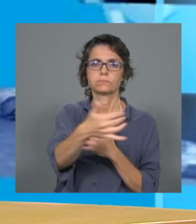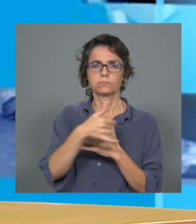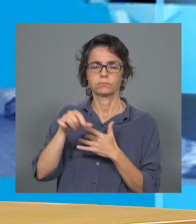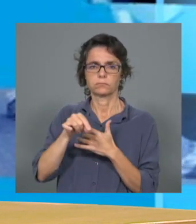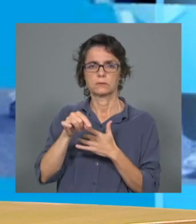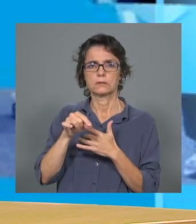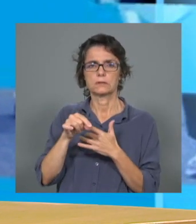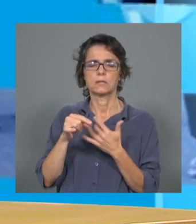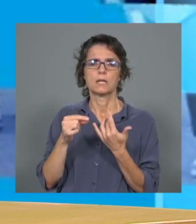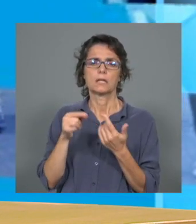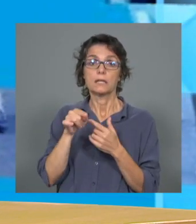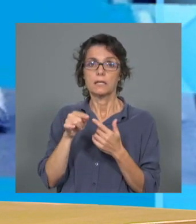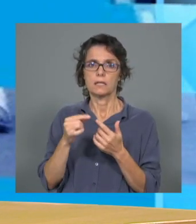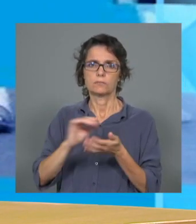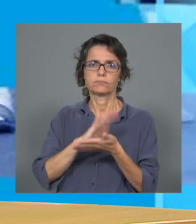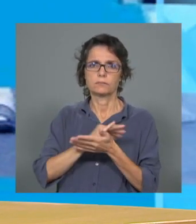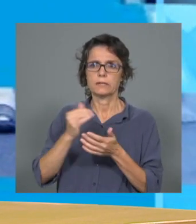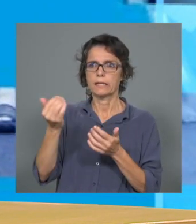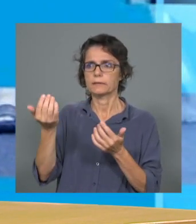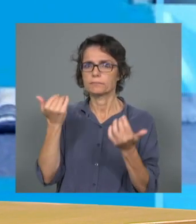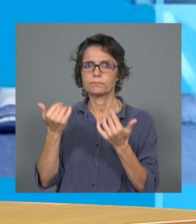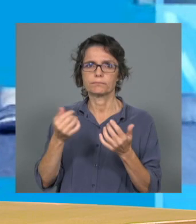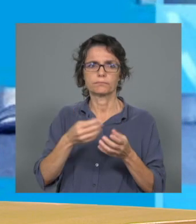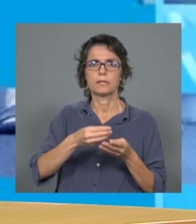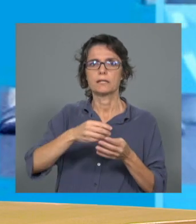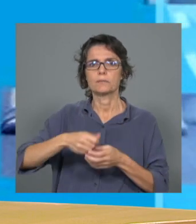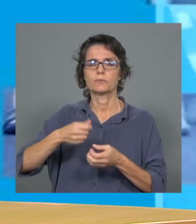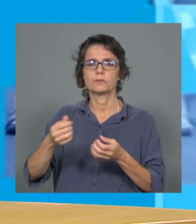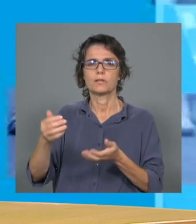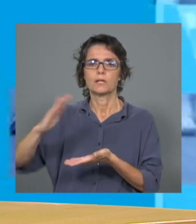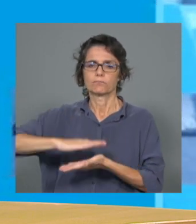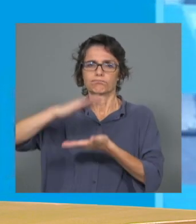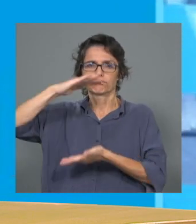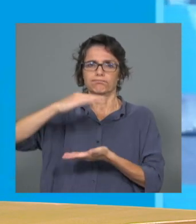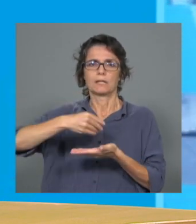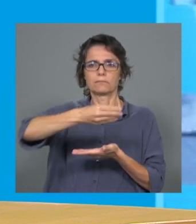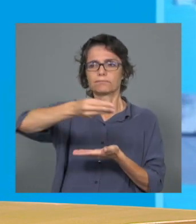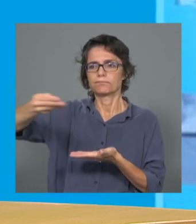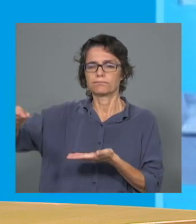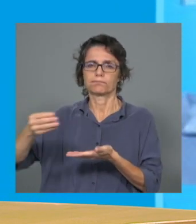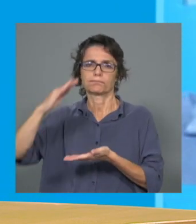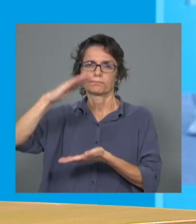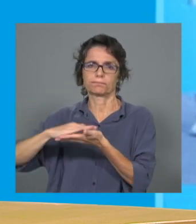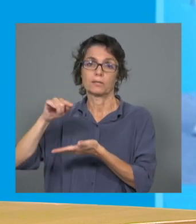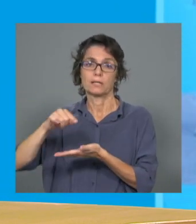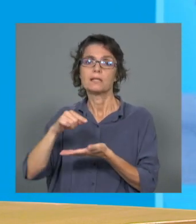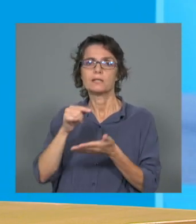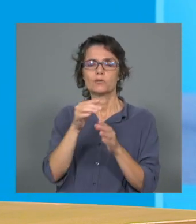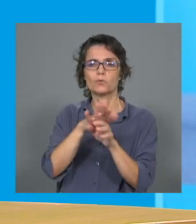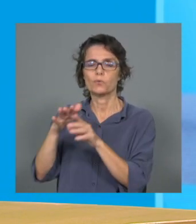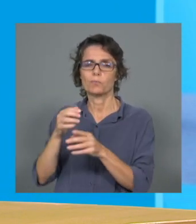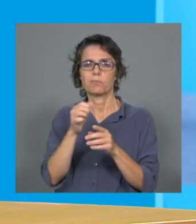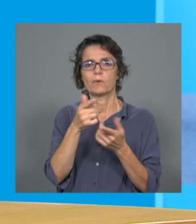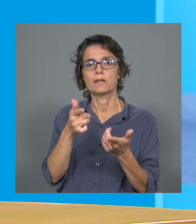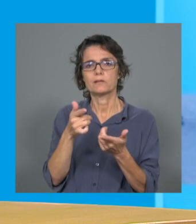recebem 50, 60 jornais e depois distribuem porta a porta junto dos leitores da Voz da Fátima. E, portanto, aquilo que nos